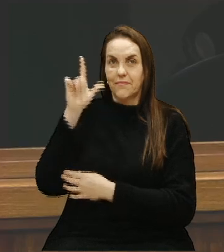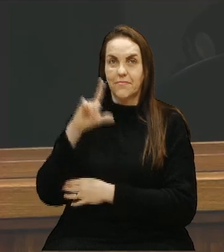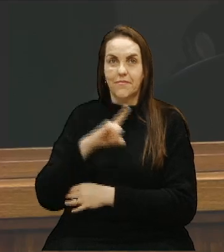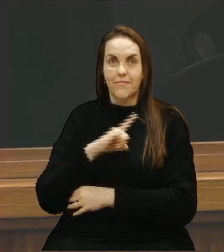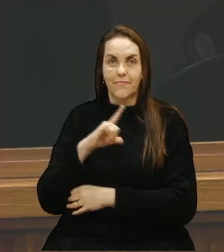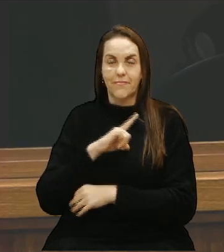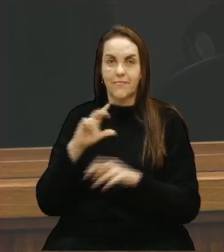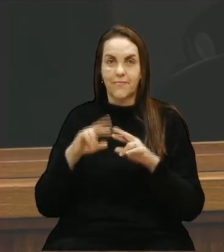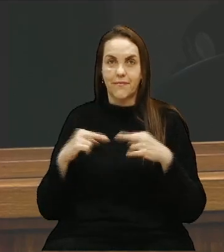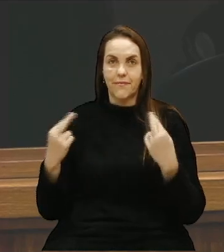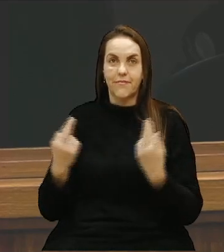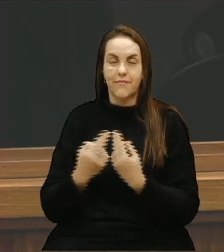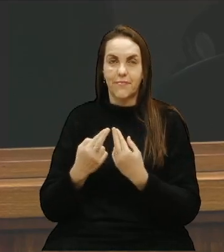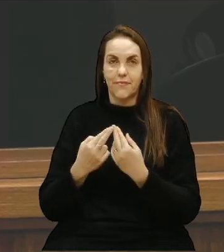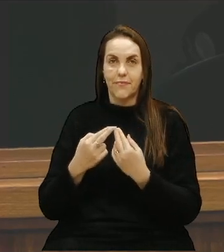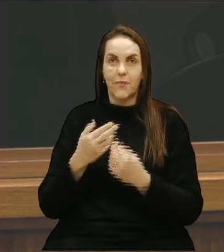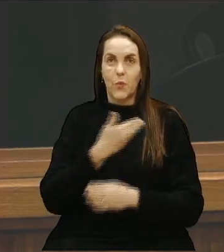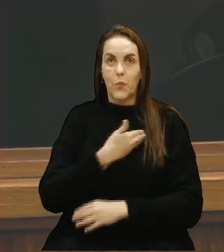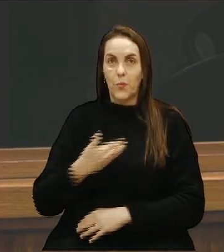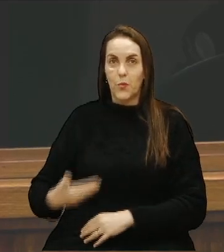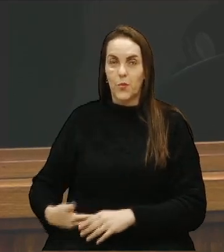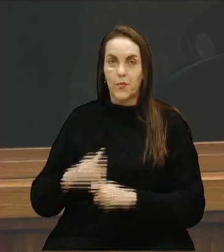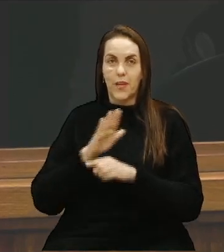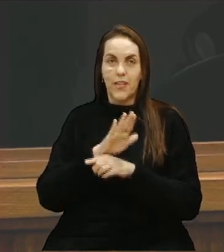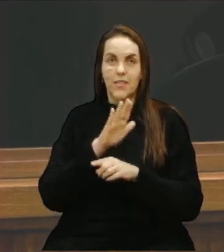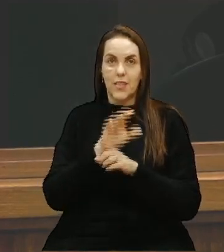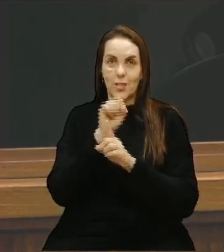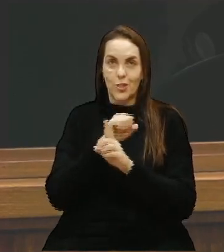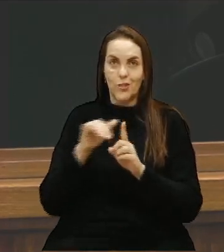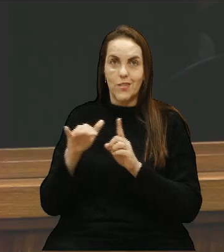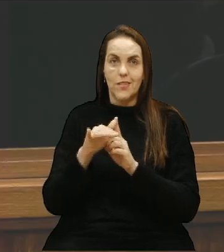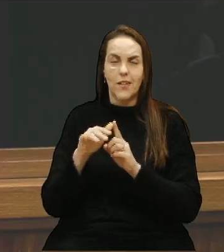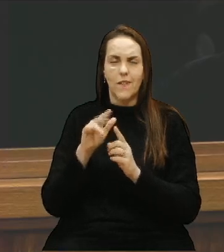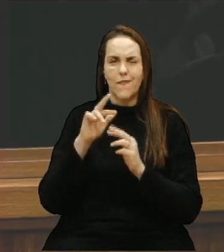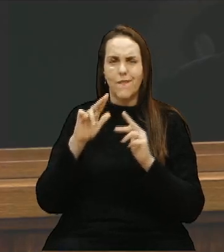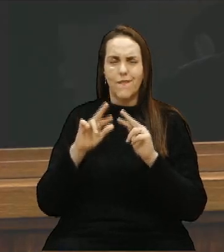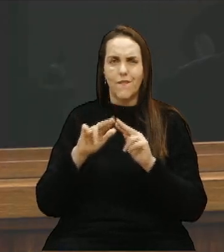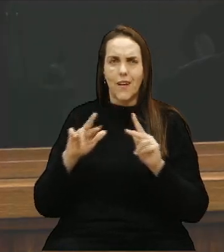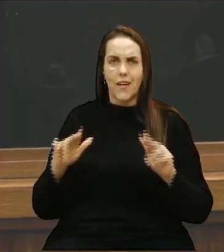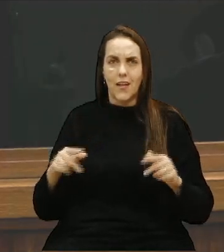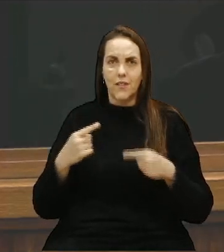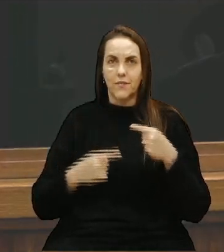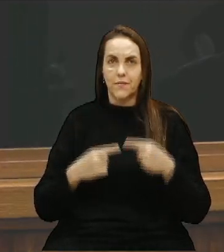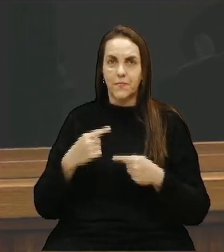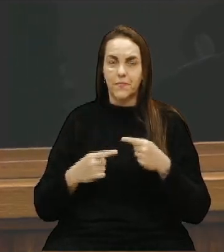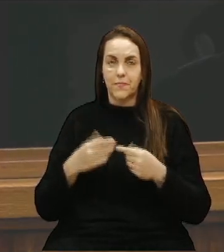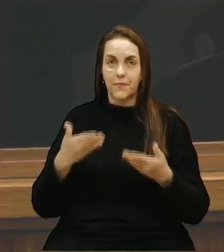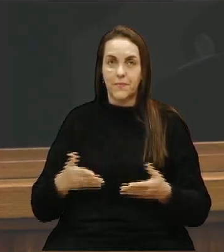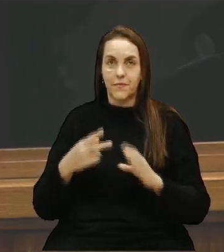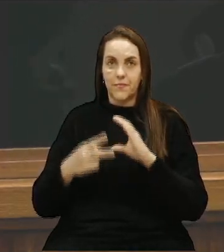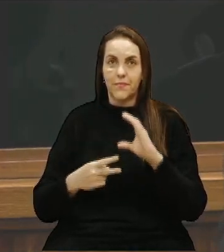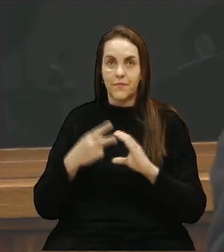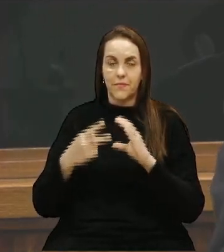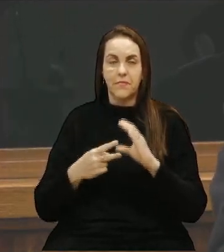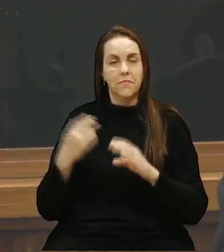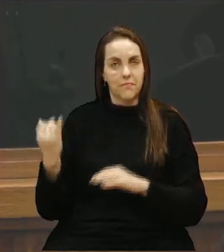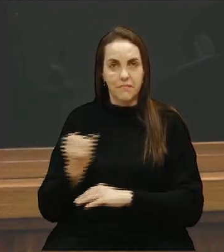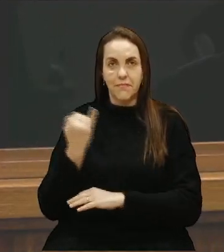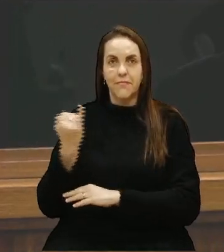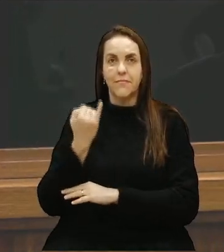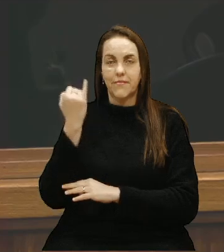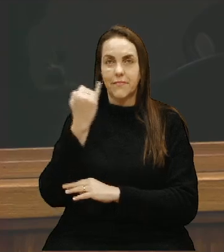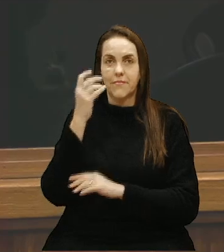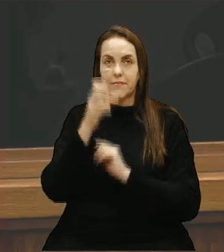a reunião pública sobre assistência social e vários debates nessa casa foram extremamente relevantes, que vão